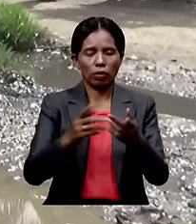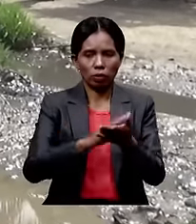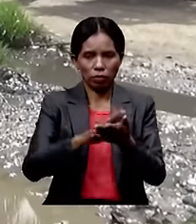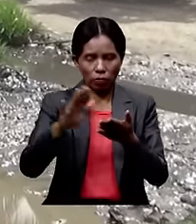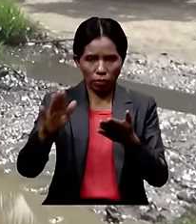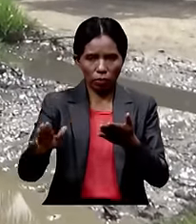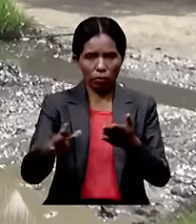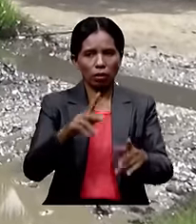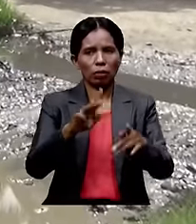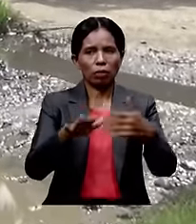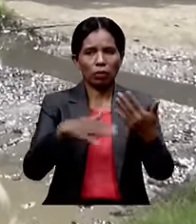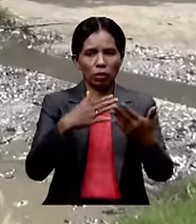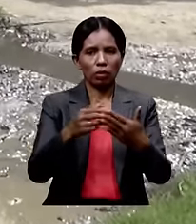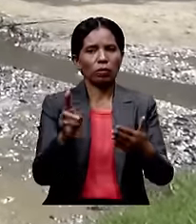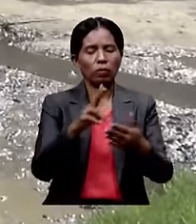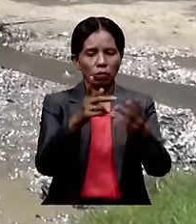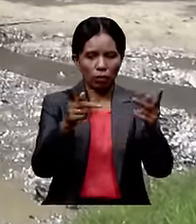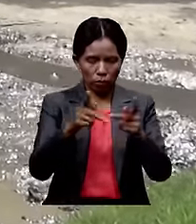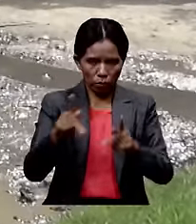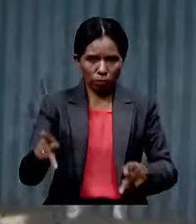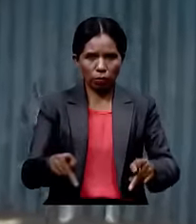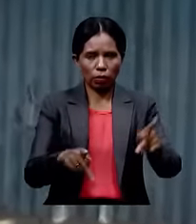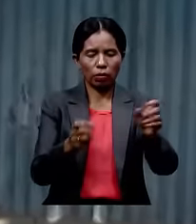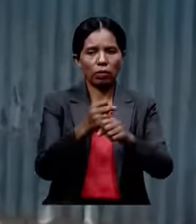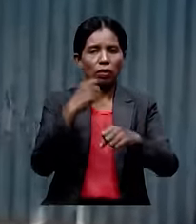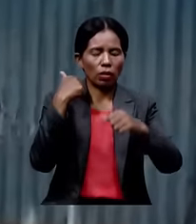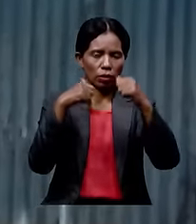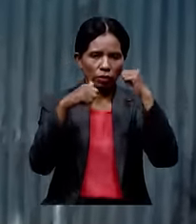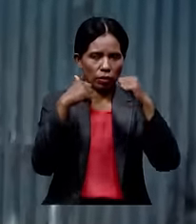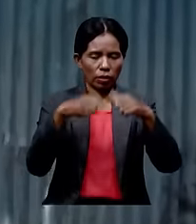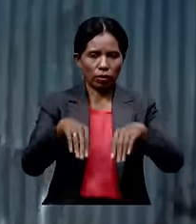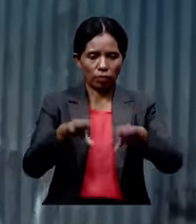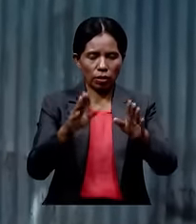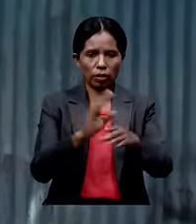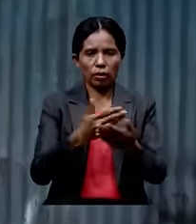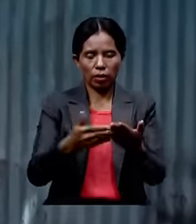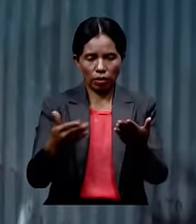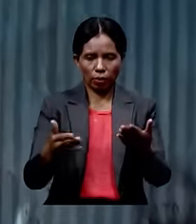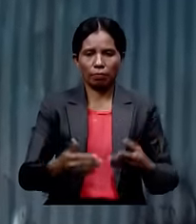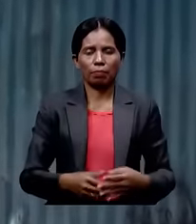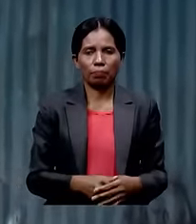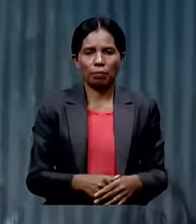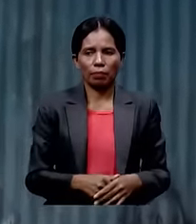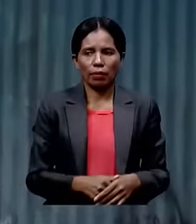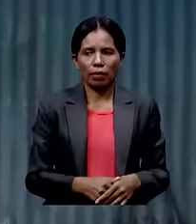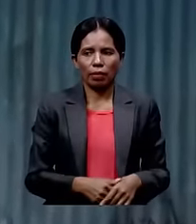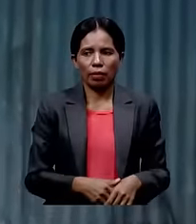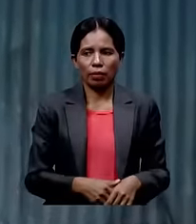público, bando cidadão Sira usa espaço público rodeá-la atividade e negócio. Santina de Jesus, Marito da Costa, GMN.